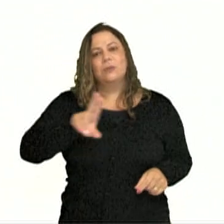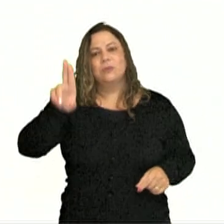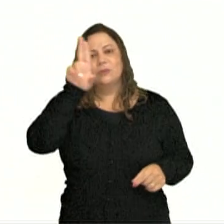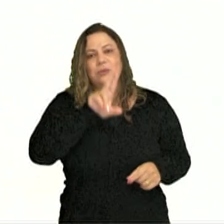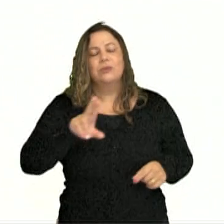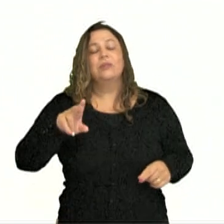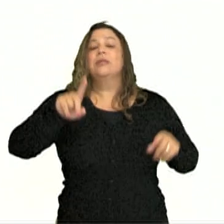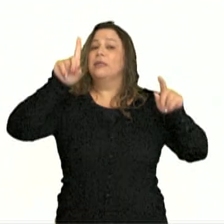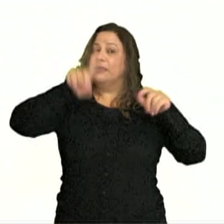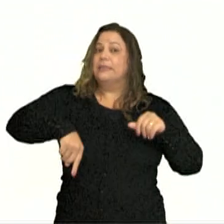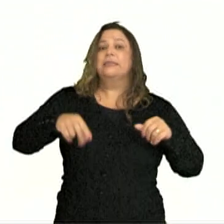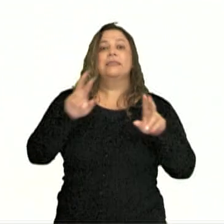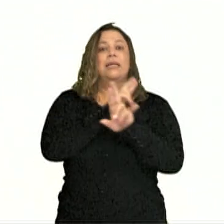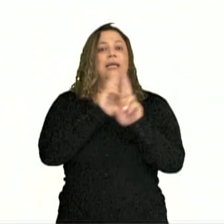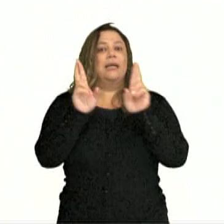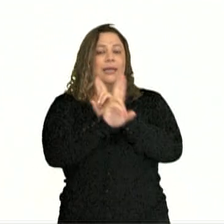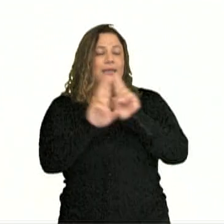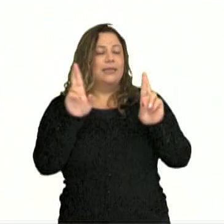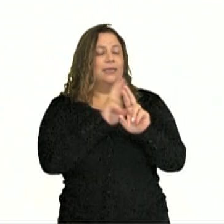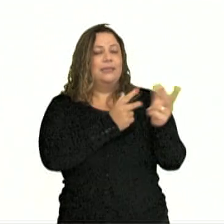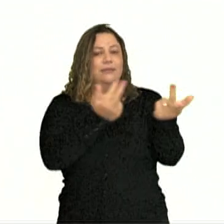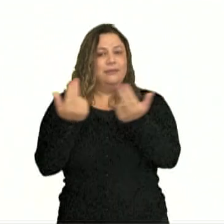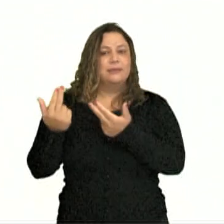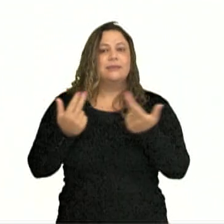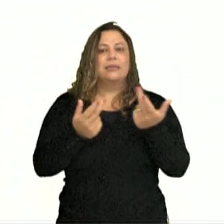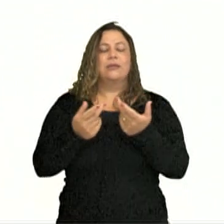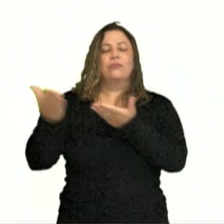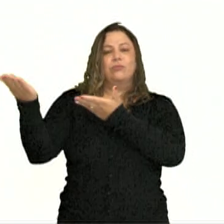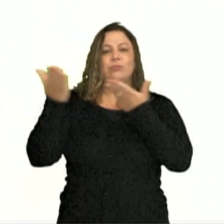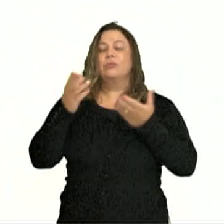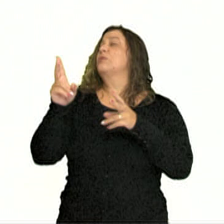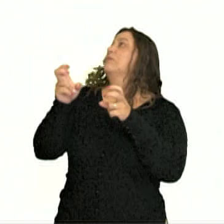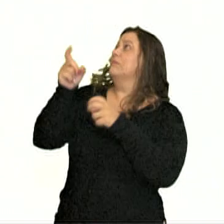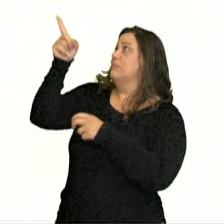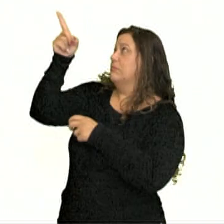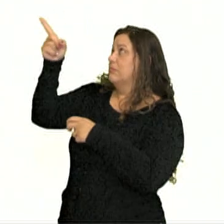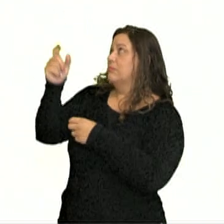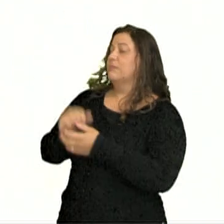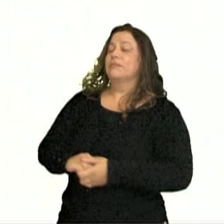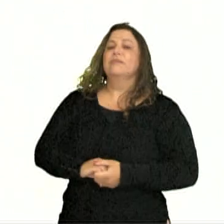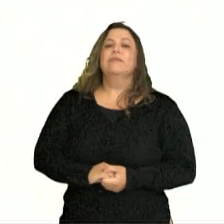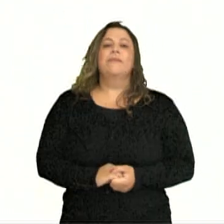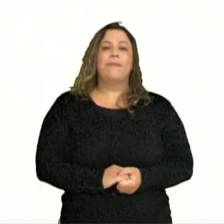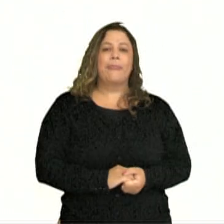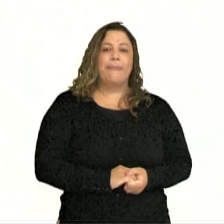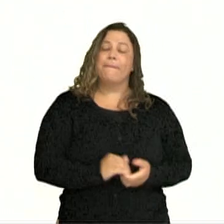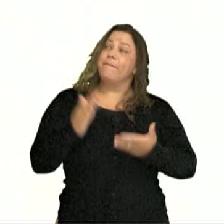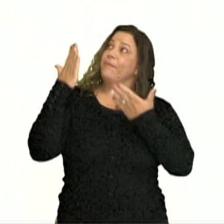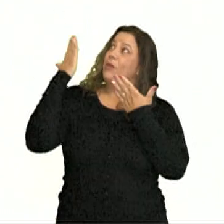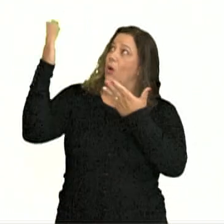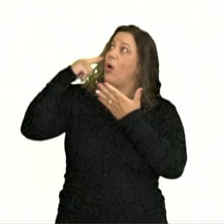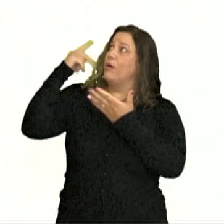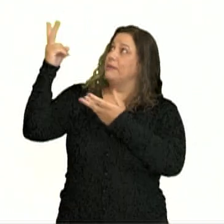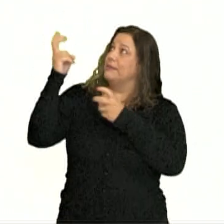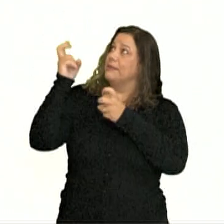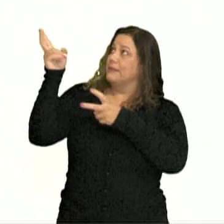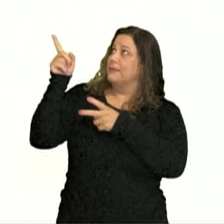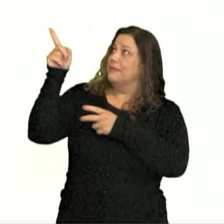utilizados está relacionado com as mesmas. Aqui eu trouxe para vocês uma ilustração antiga de Ferreira da Costa,